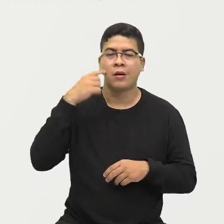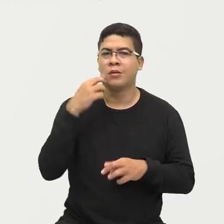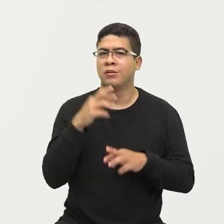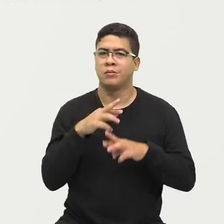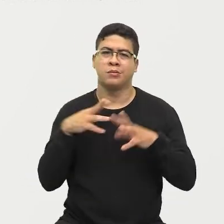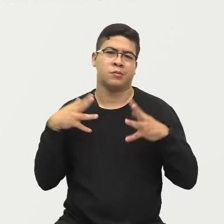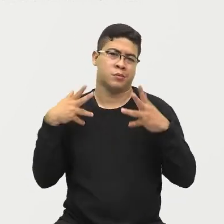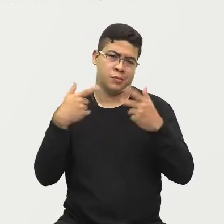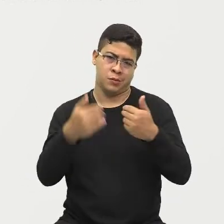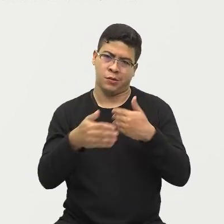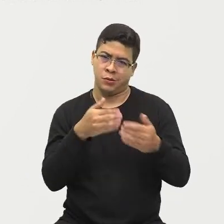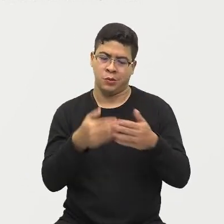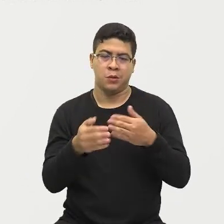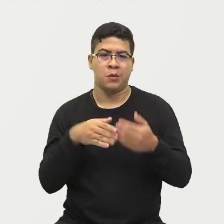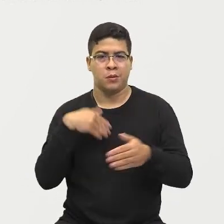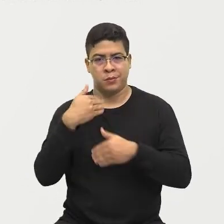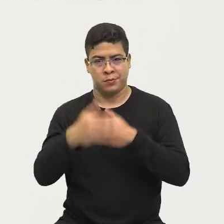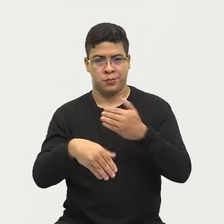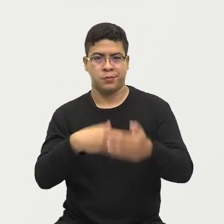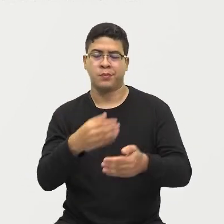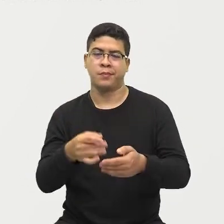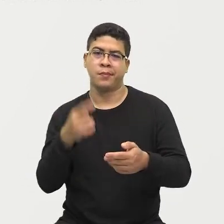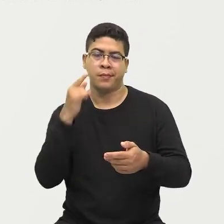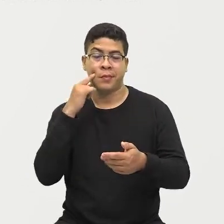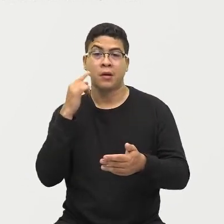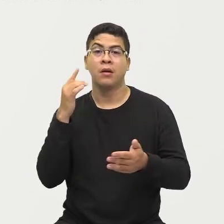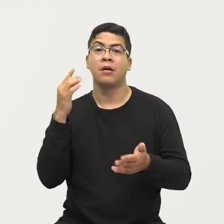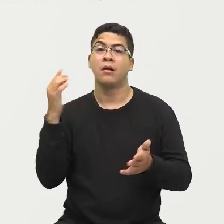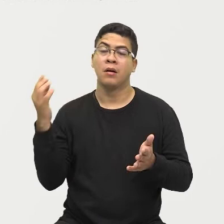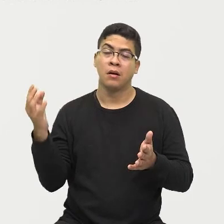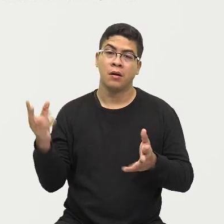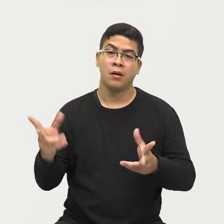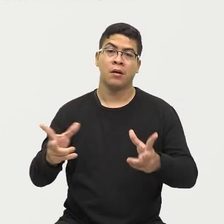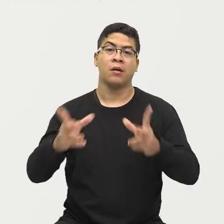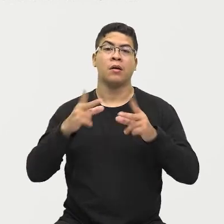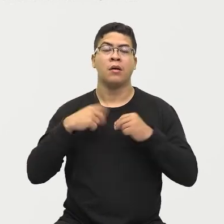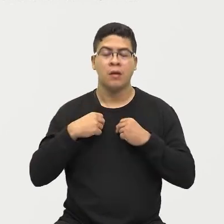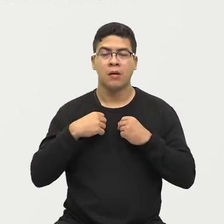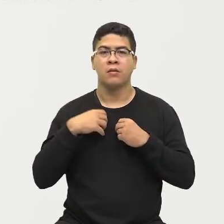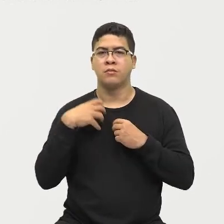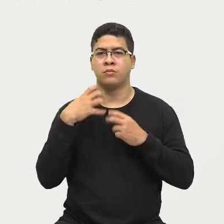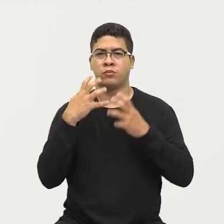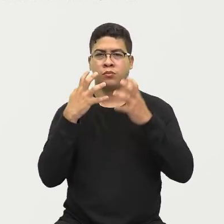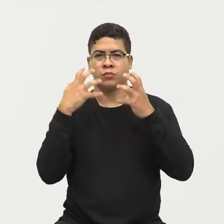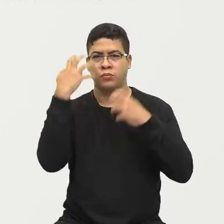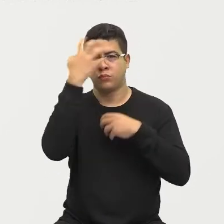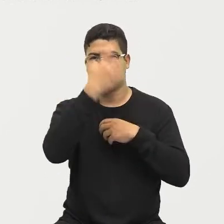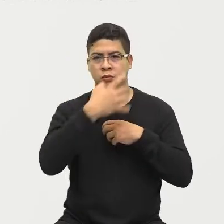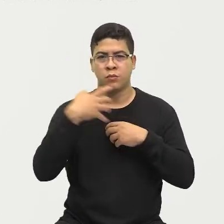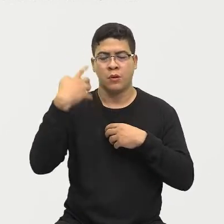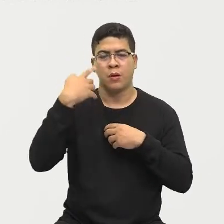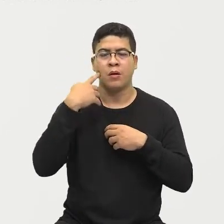Assim vai, assim ele prossegue. Ele vai assumir feições de diferentes etnias.